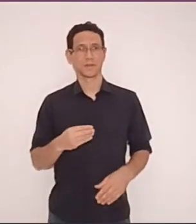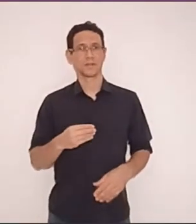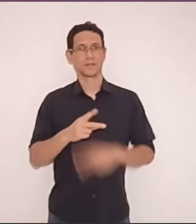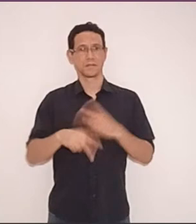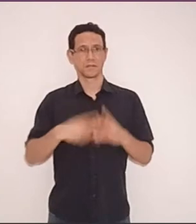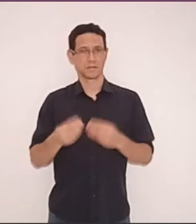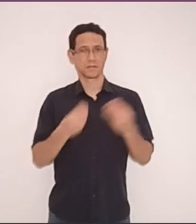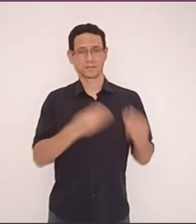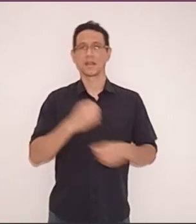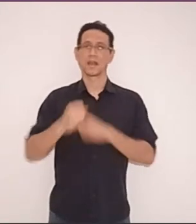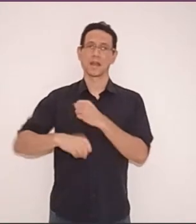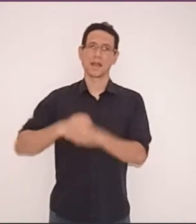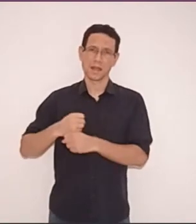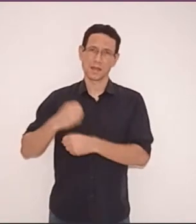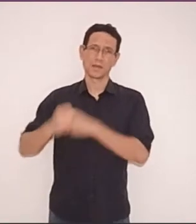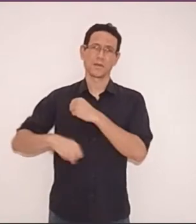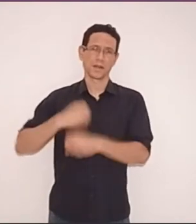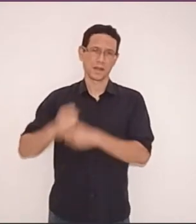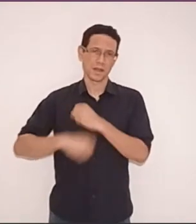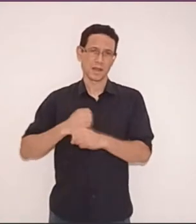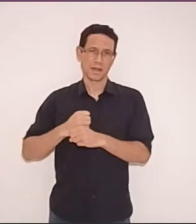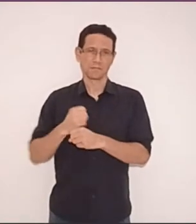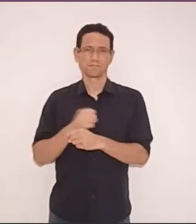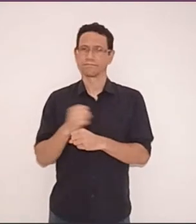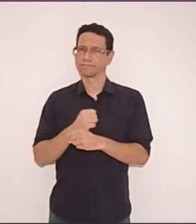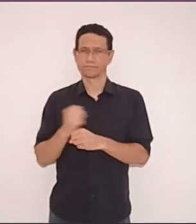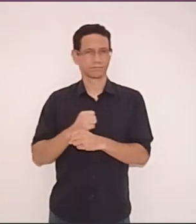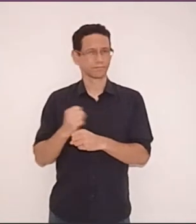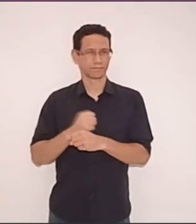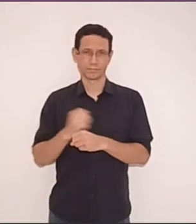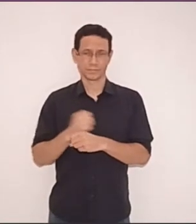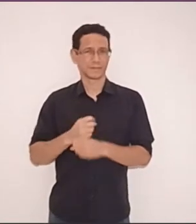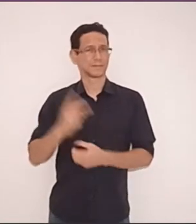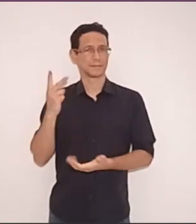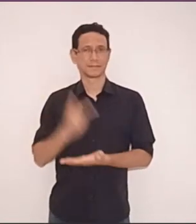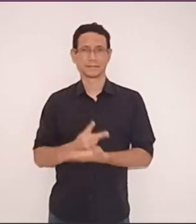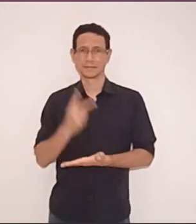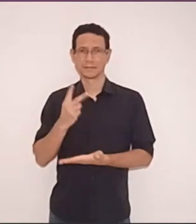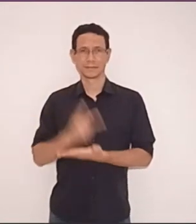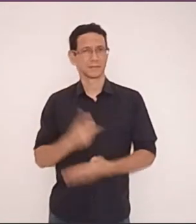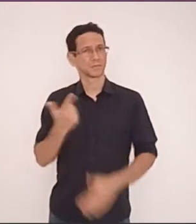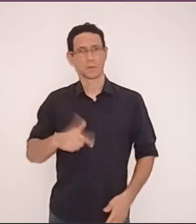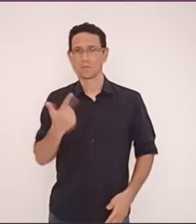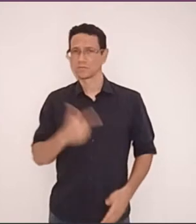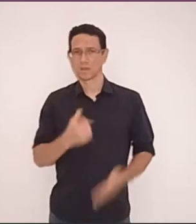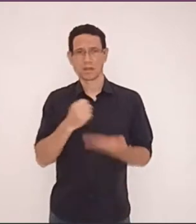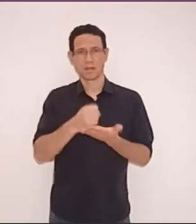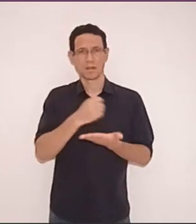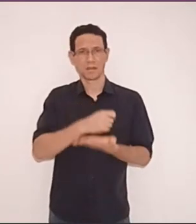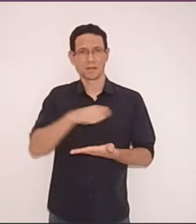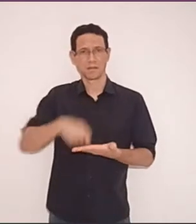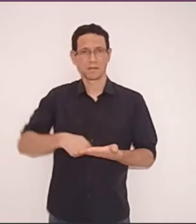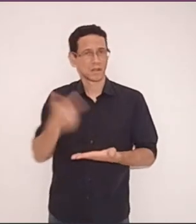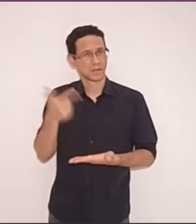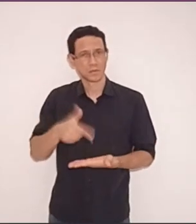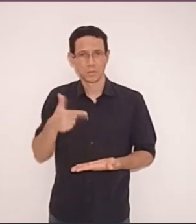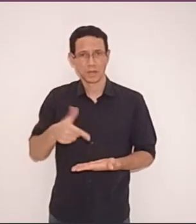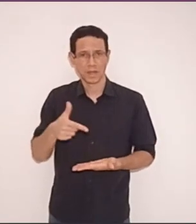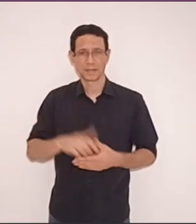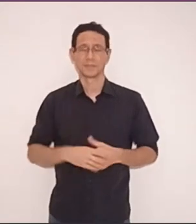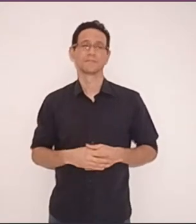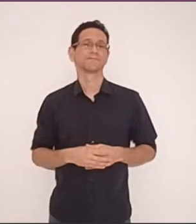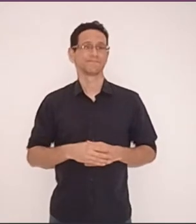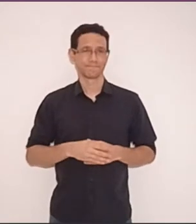recebo vários relatos de mulheres dentro dessas condições de não terem registro em carteira de não